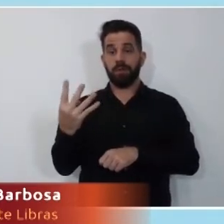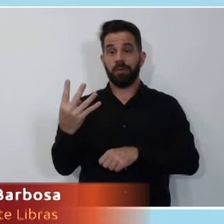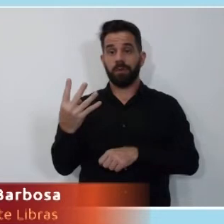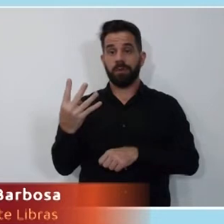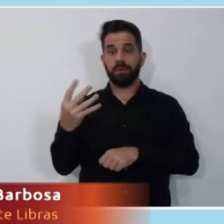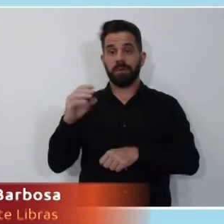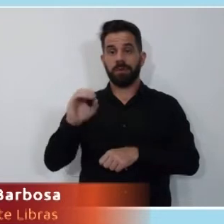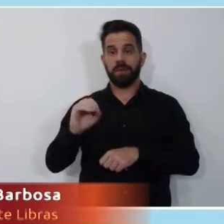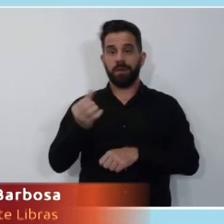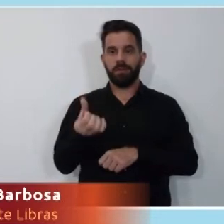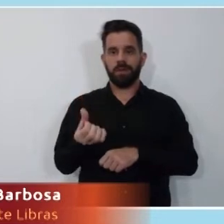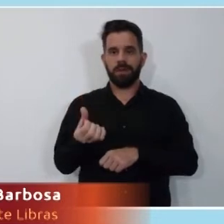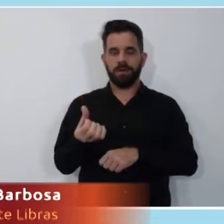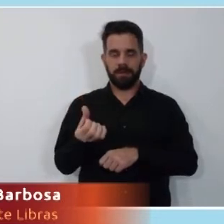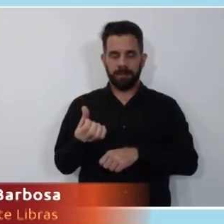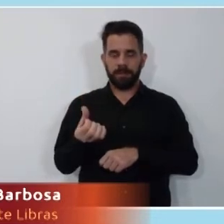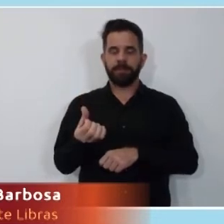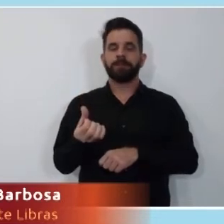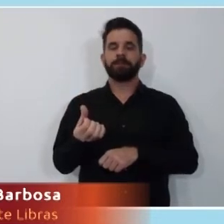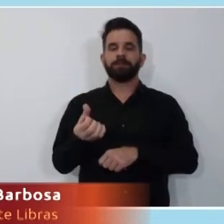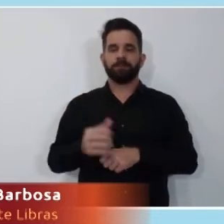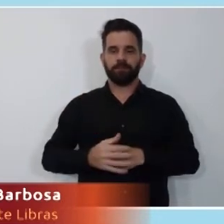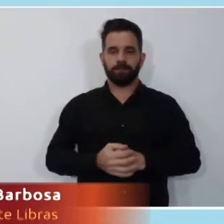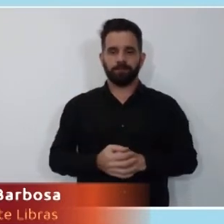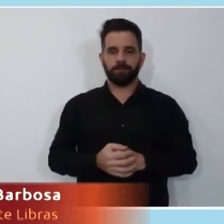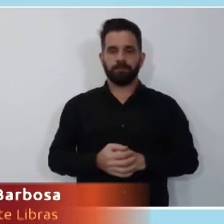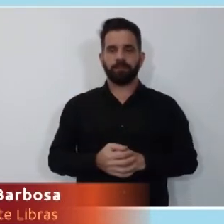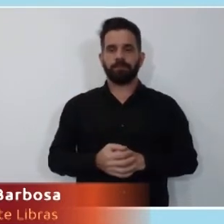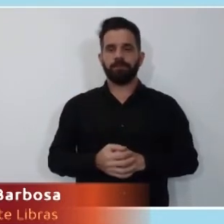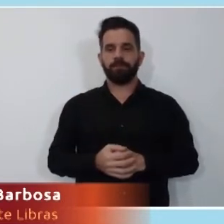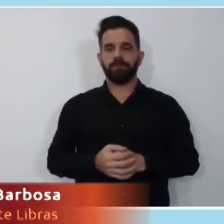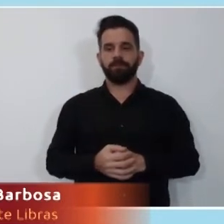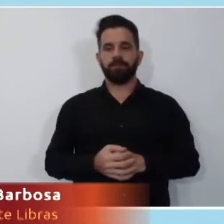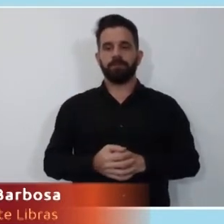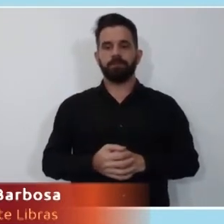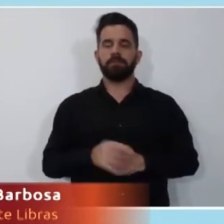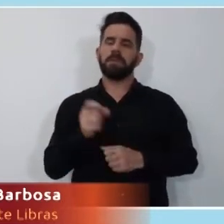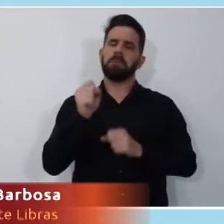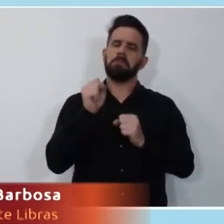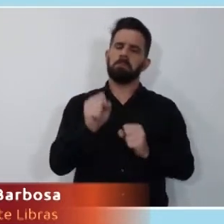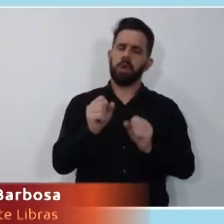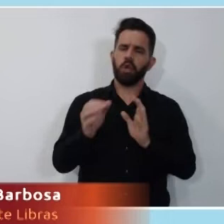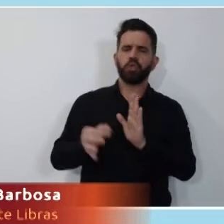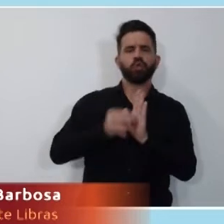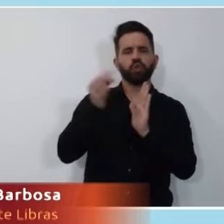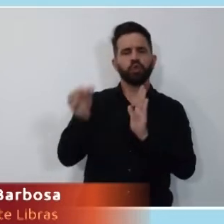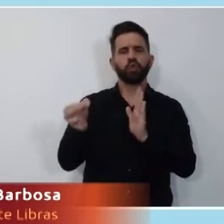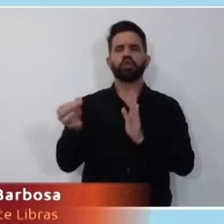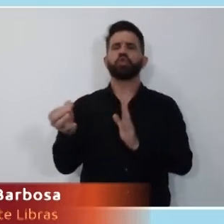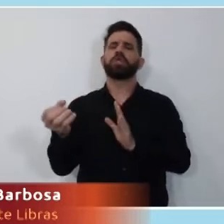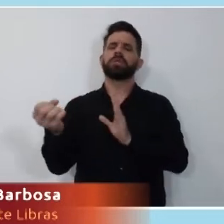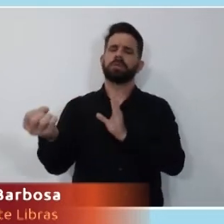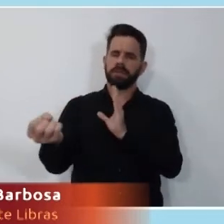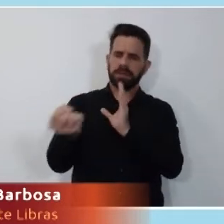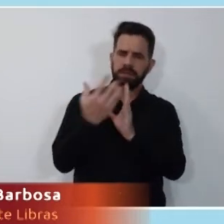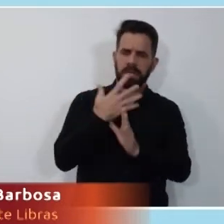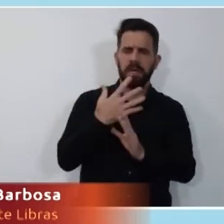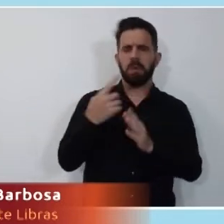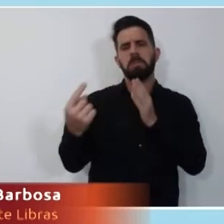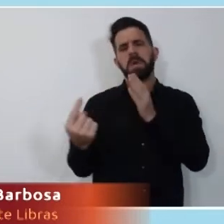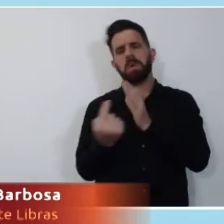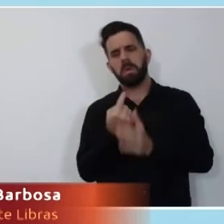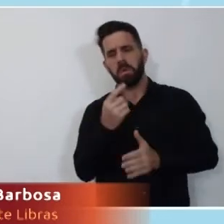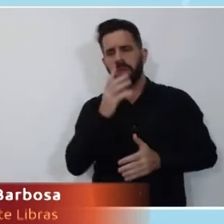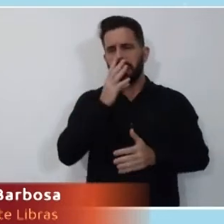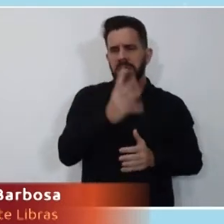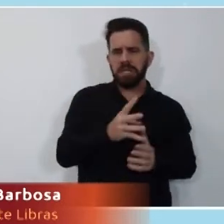62991811406. 62991811406. Mande a sua sugestão, pergunta, crítica, que você quiser. A